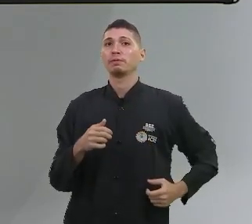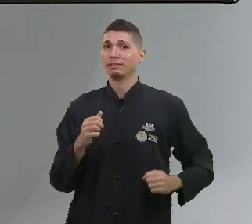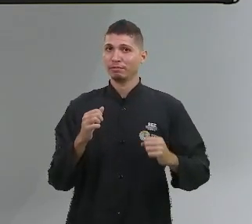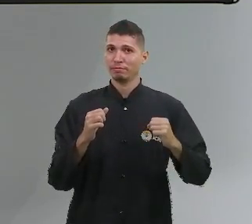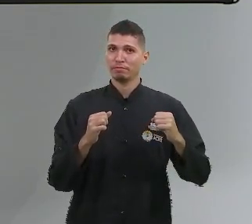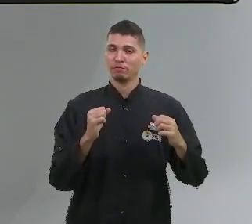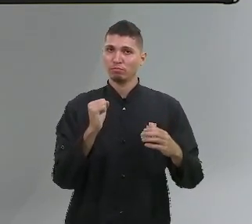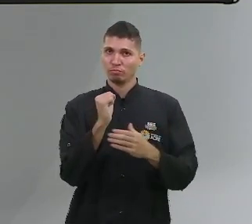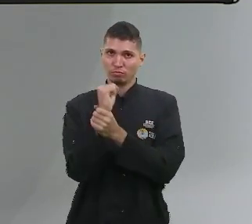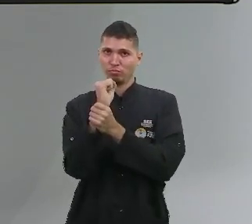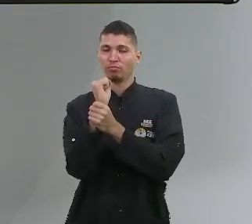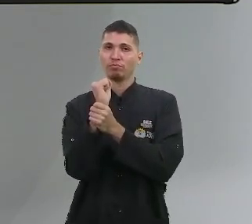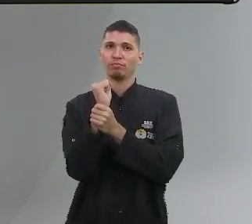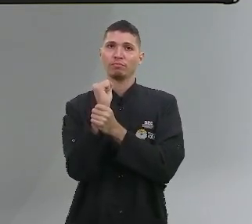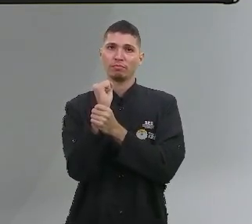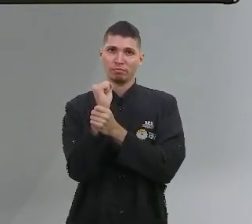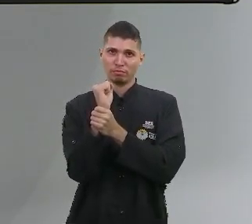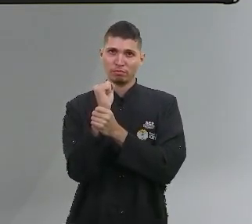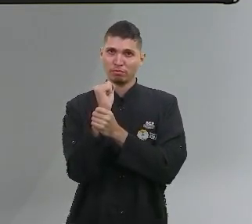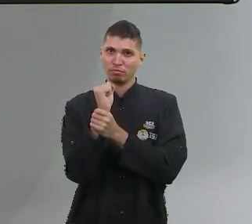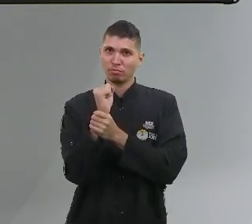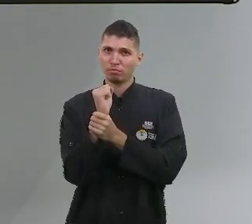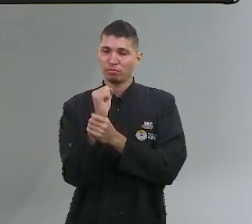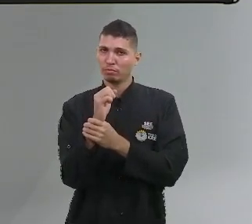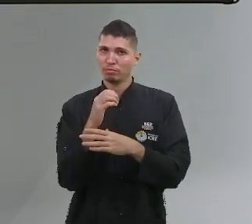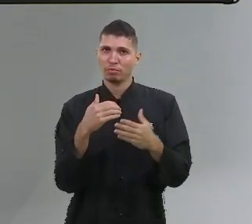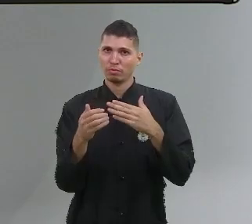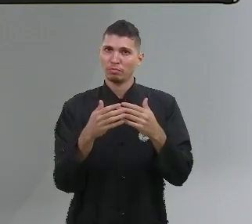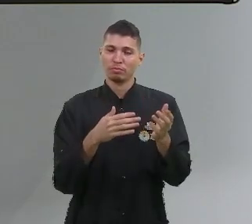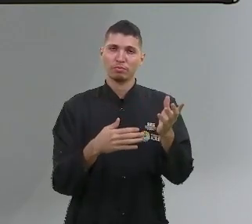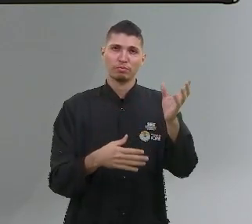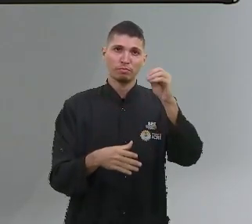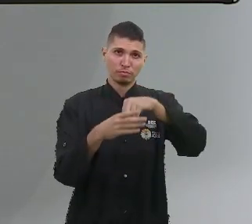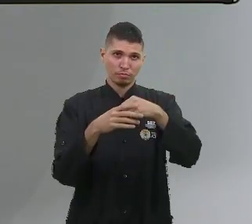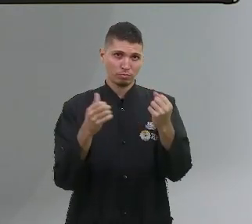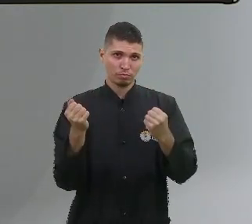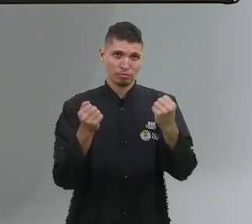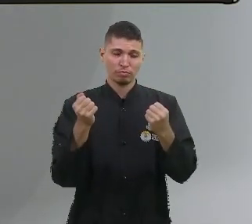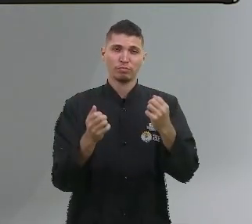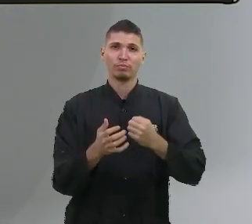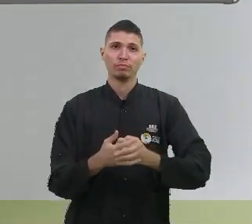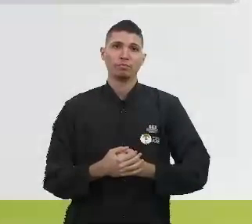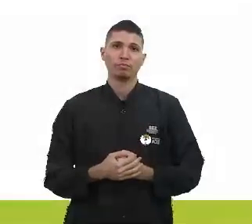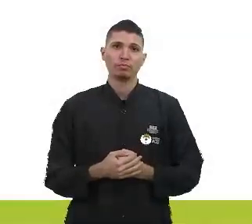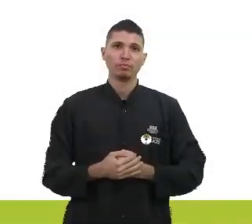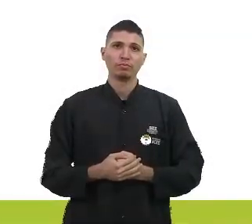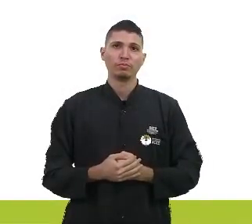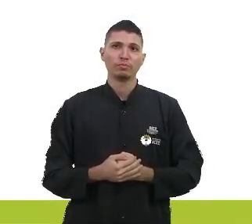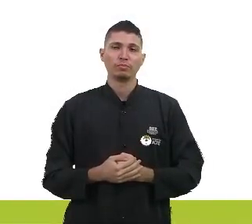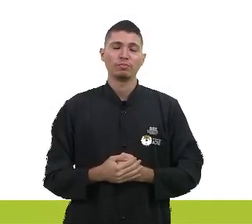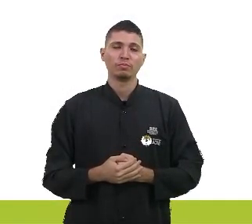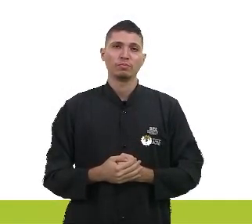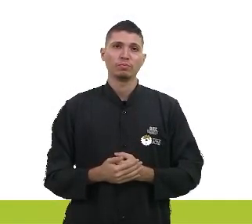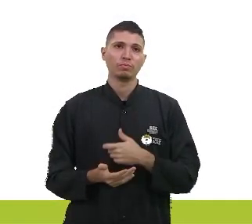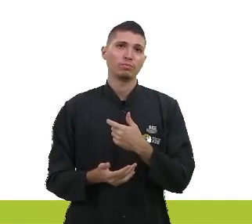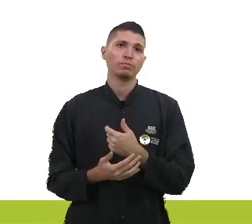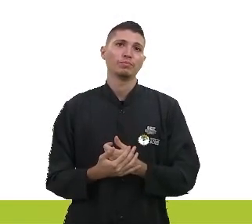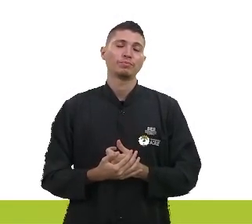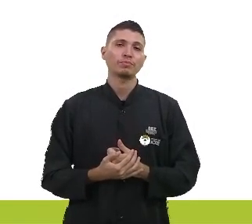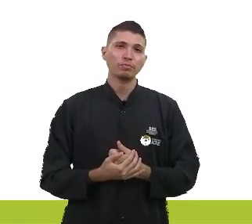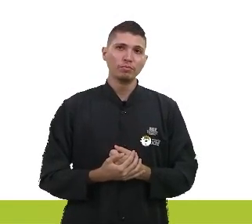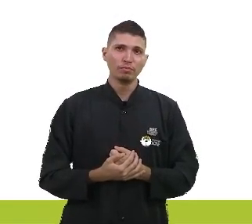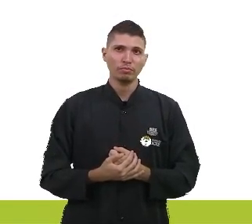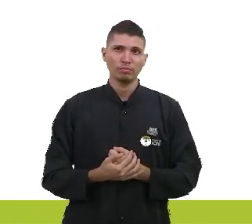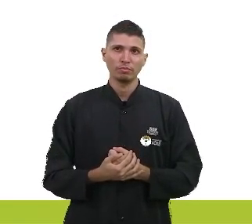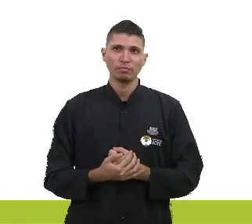pessoa, né? Ou os passageiros que lá estão dentro do carro. Outra situação, na situação 2, nós